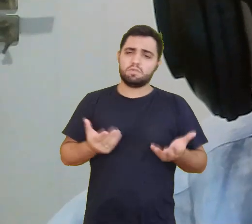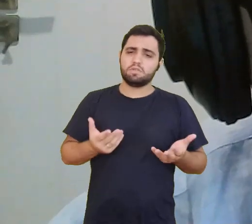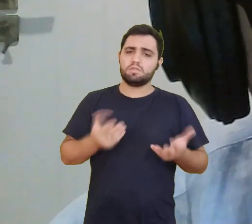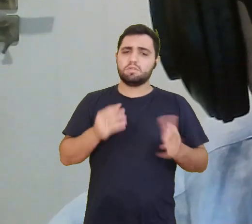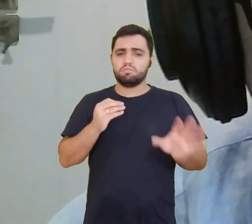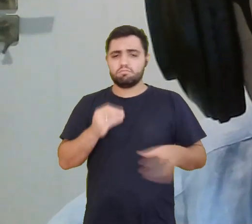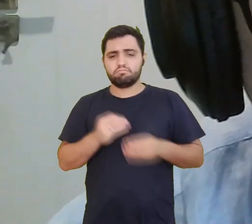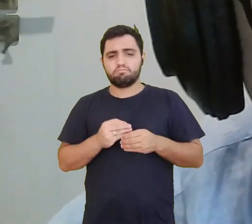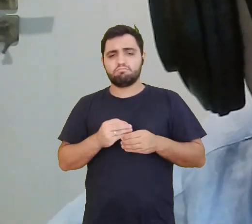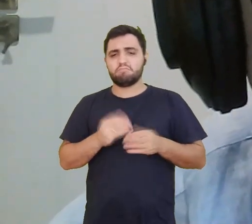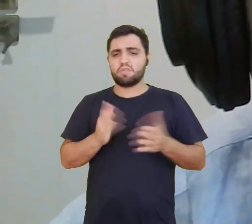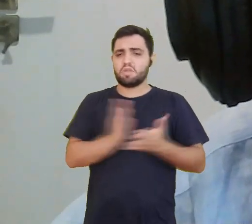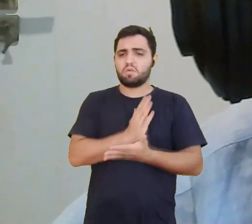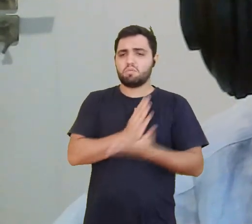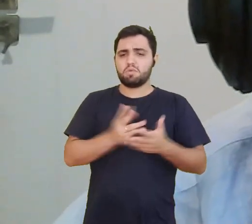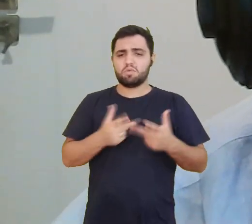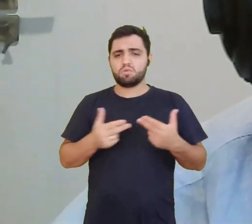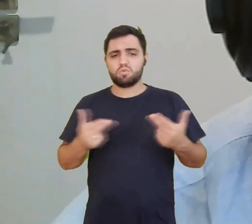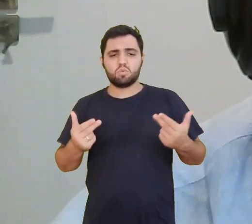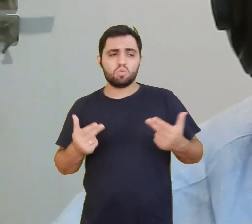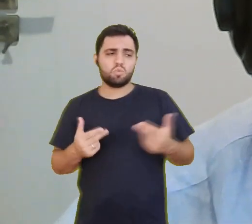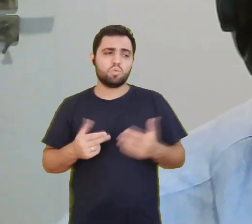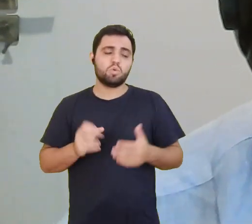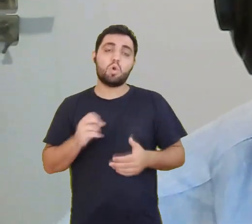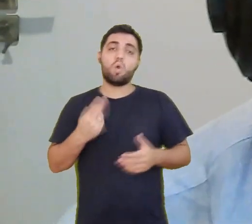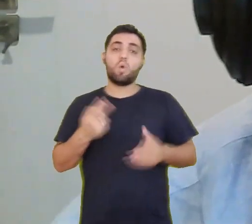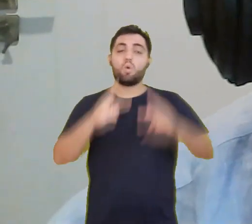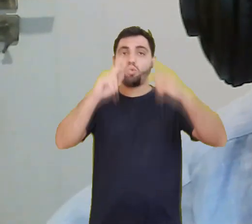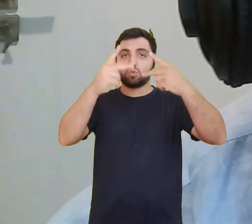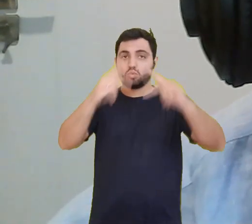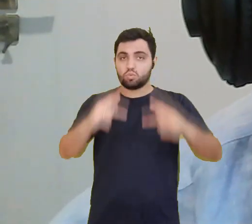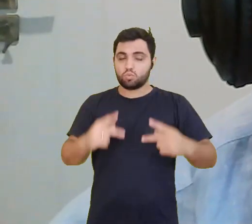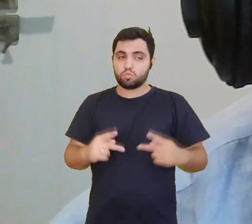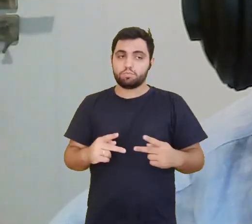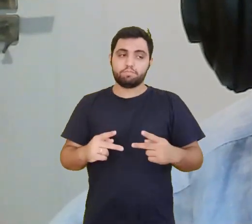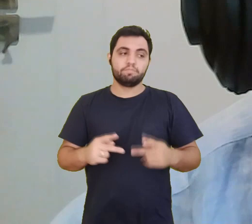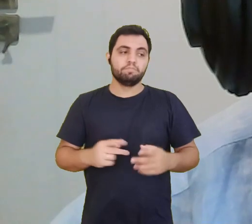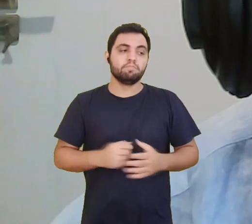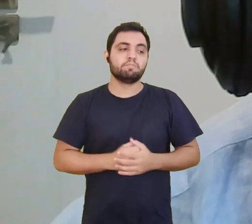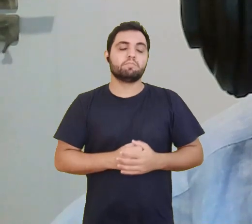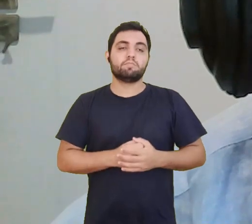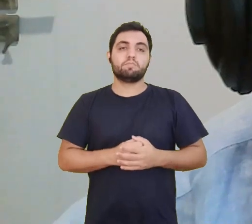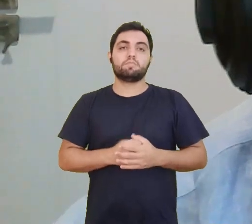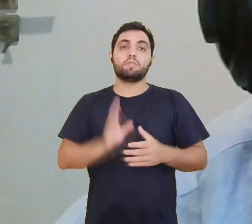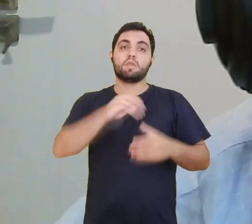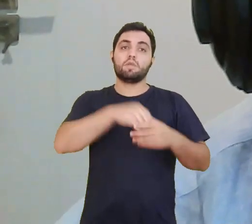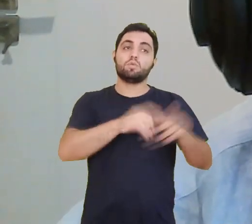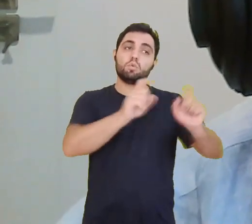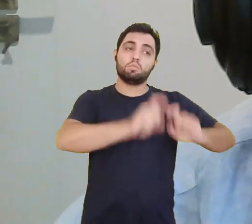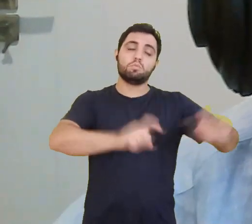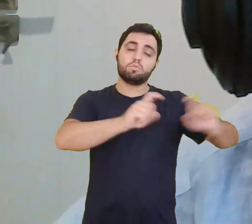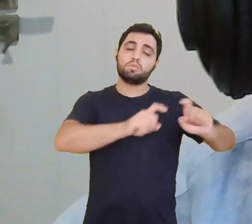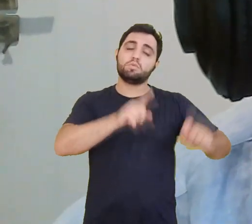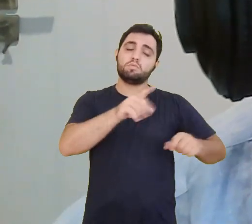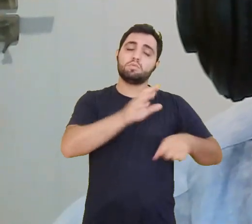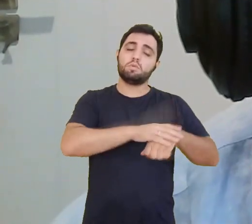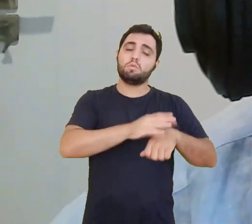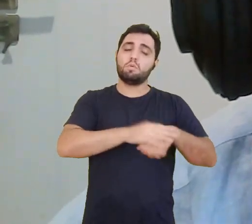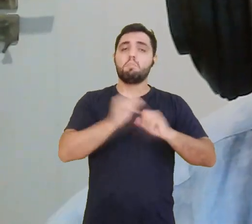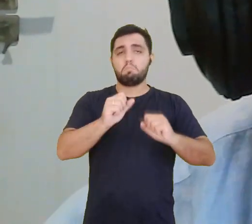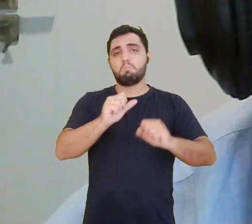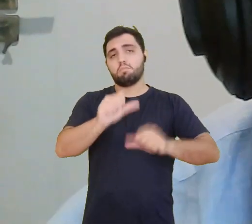agregar ali alguns comandos extras, ou no programa que vem para o computador, para você controlar